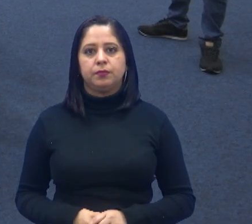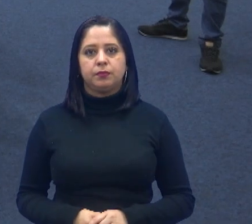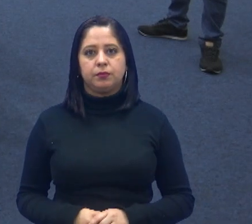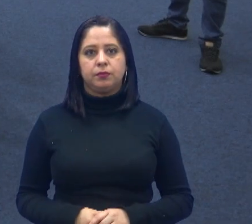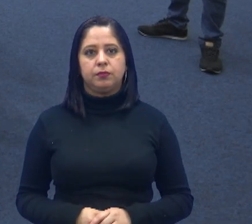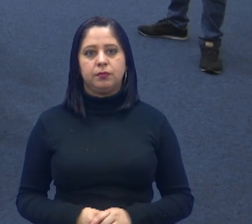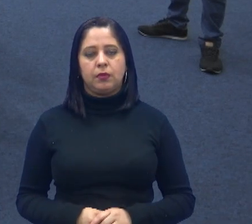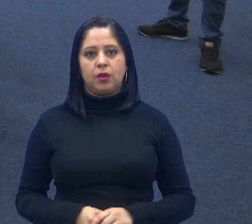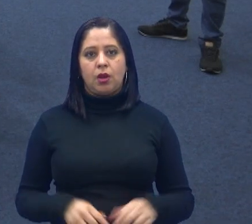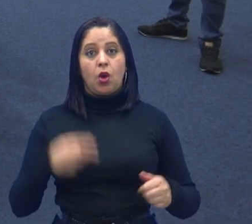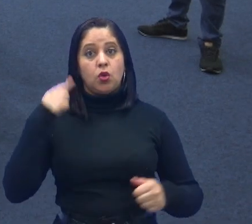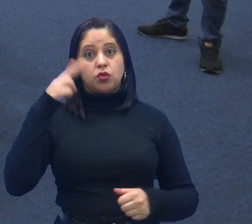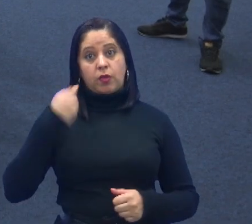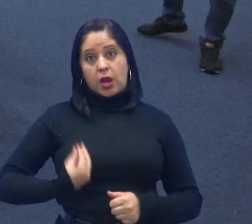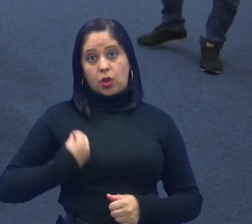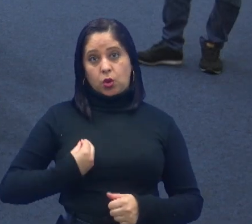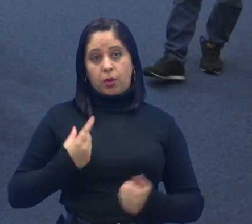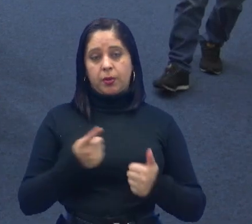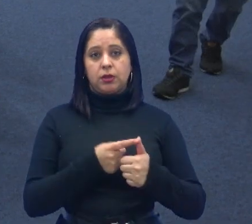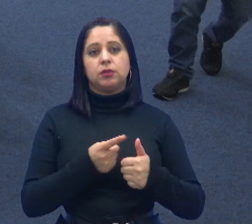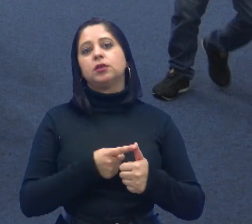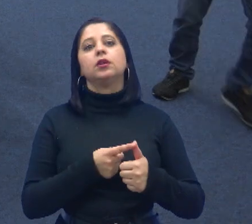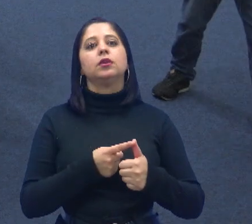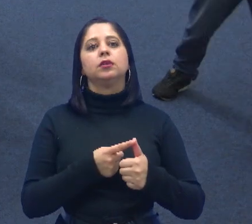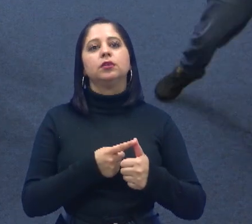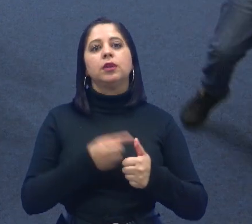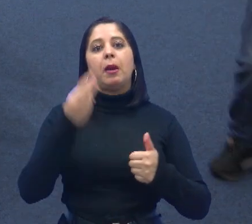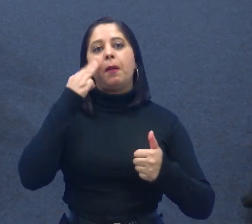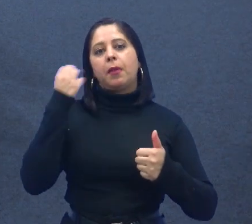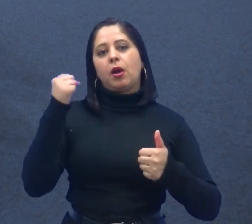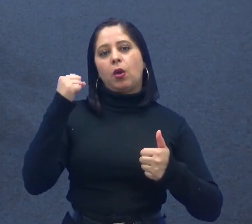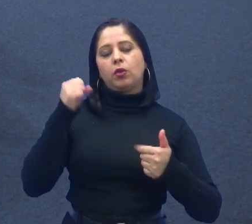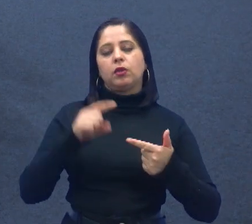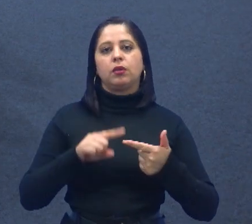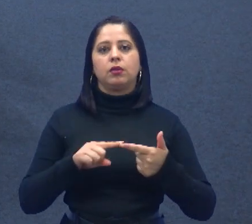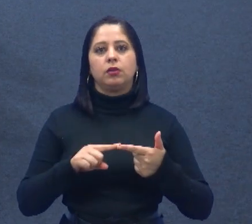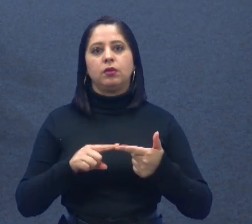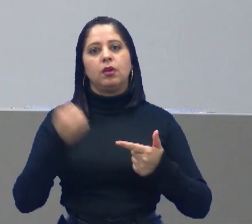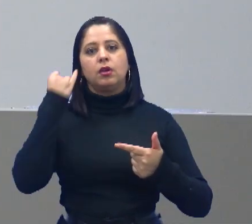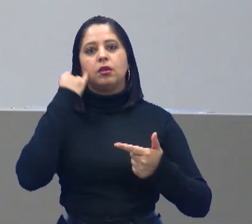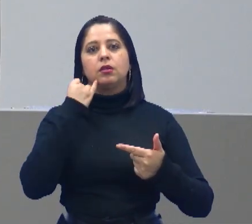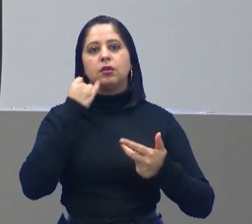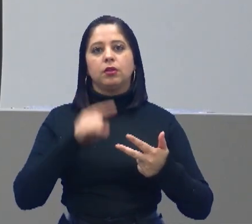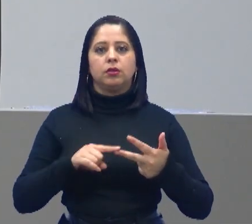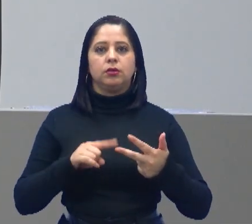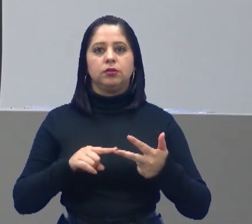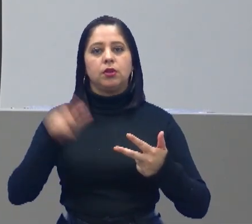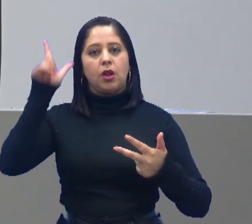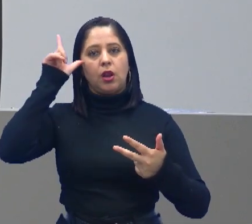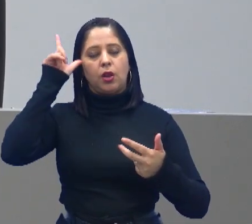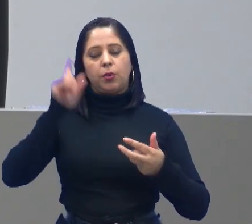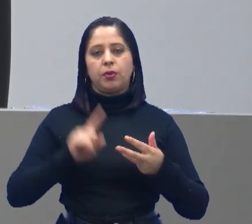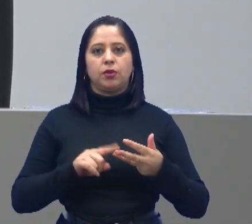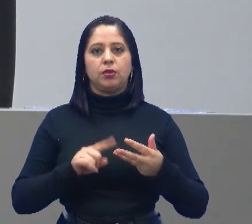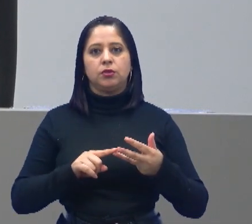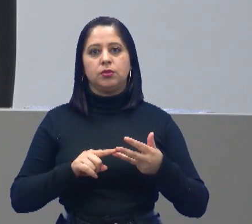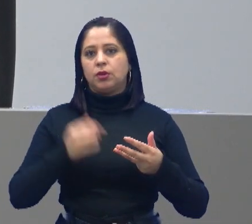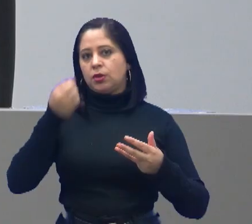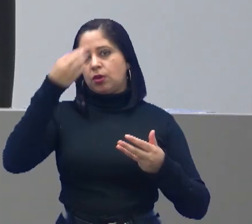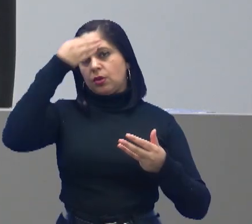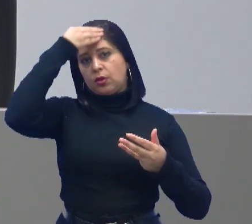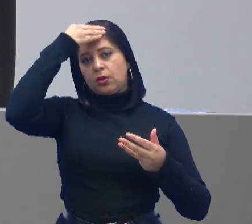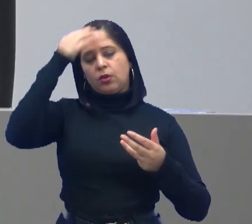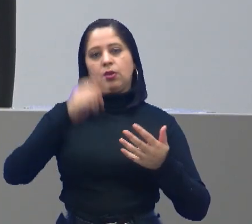Estão presentes os seguintes vereadores: vereador Marcão da Academia, Zé Luiz, Lino Bispo, Carlos